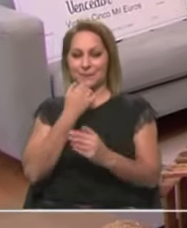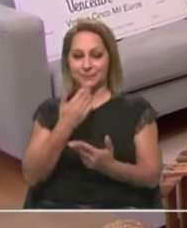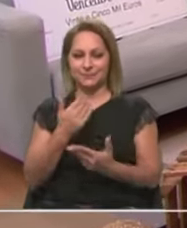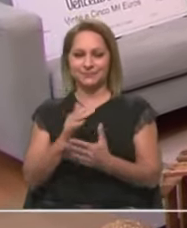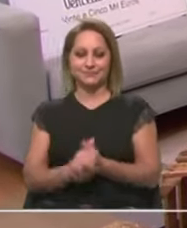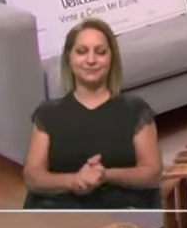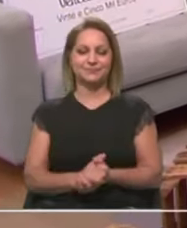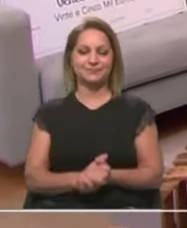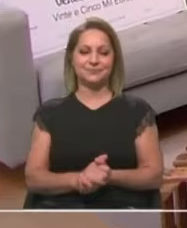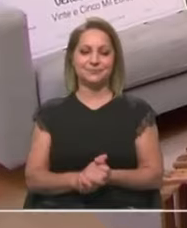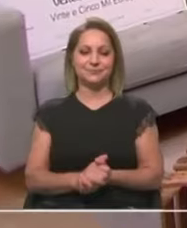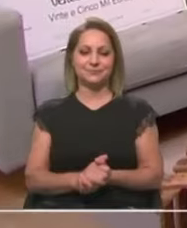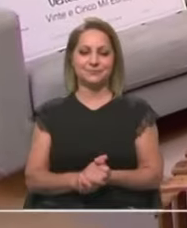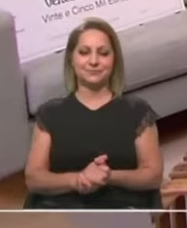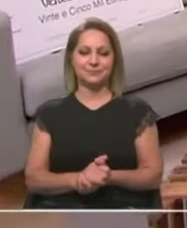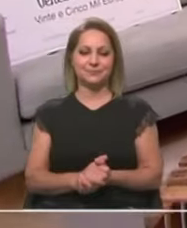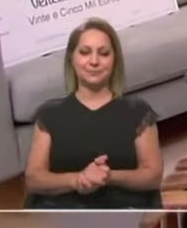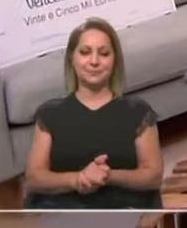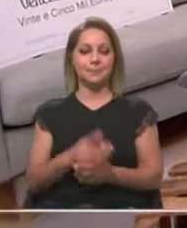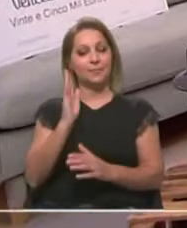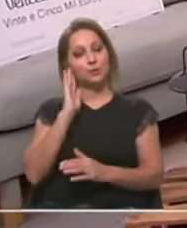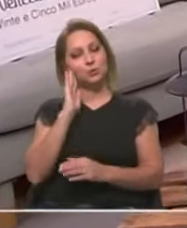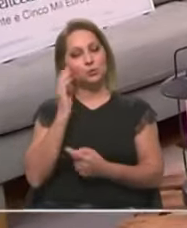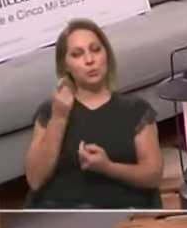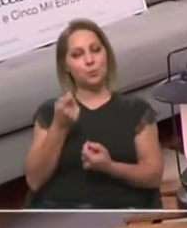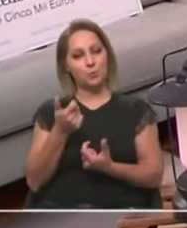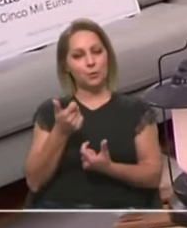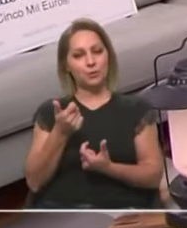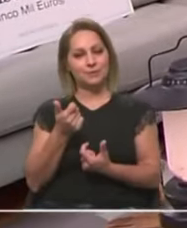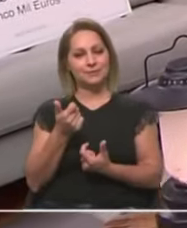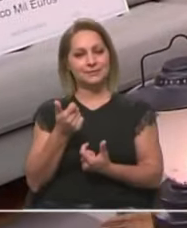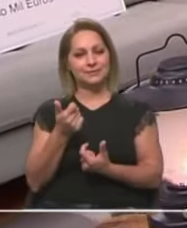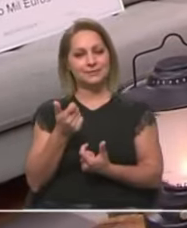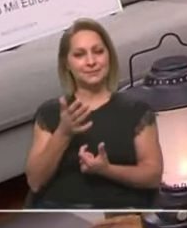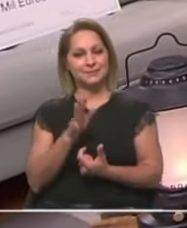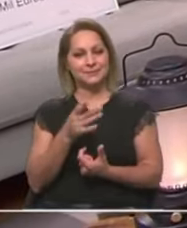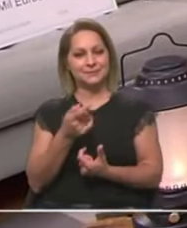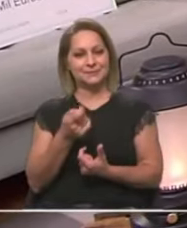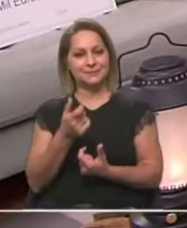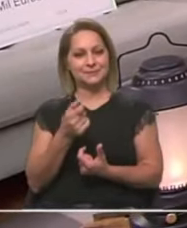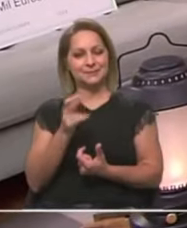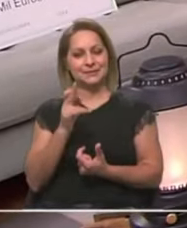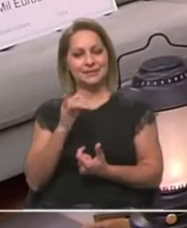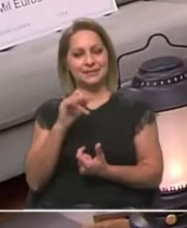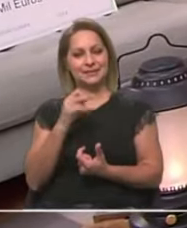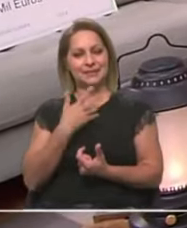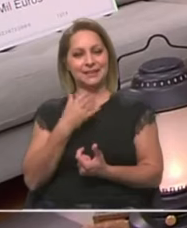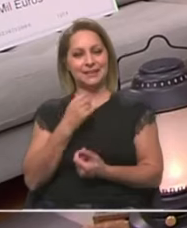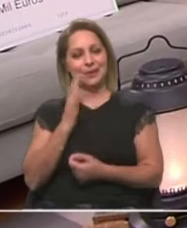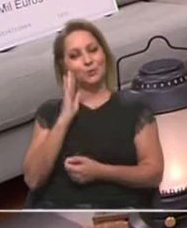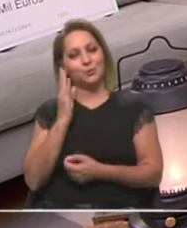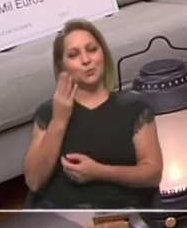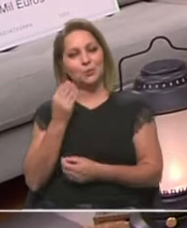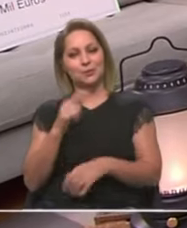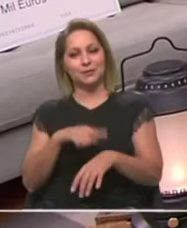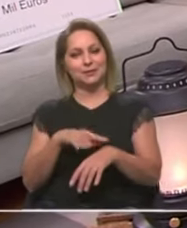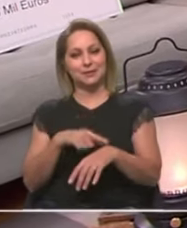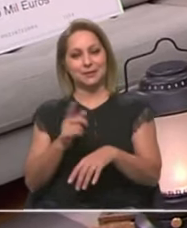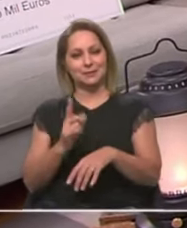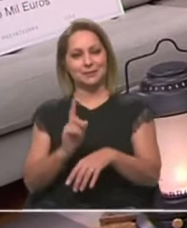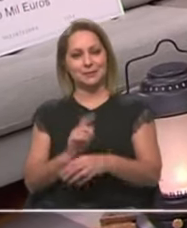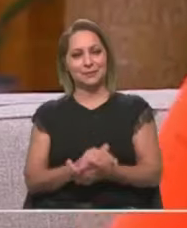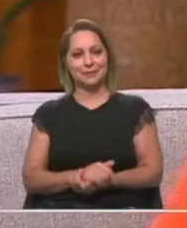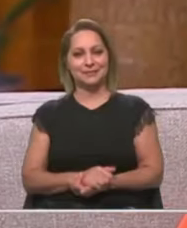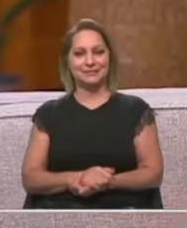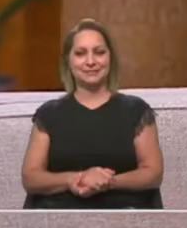Senta, senta. Conseguiste dormir um bocadinho ou nem por isso? Pouquinho. Ricardo não me deixou dormir muito tempo. Quê? Ricardo não me deixou.